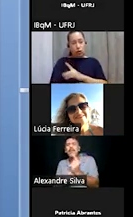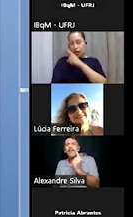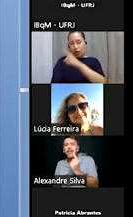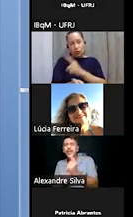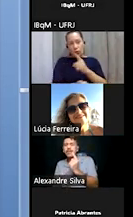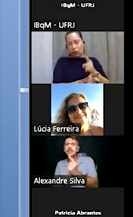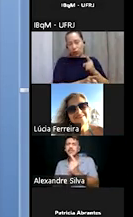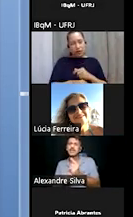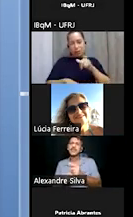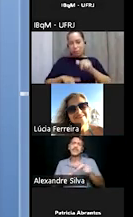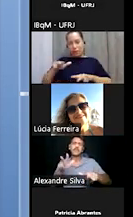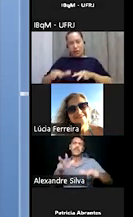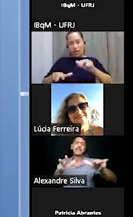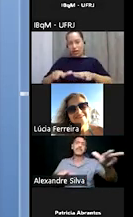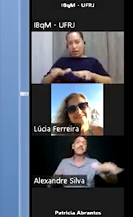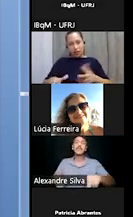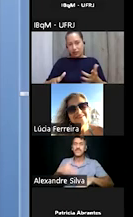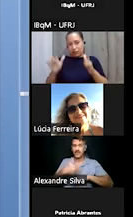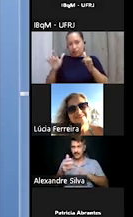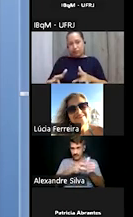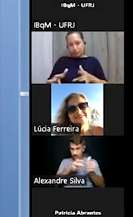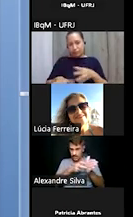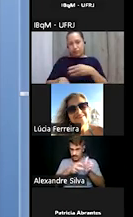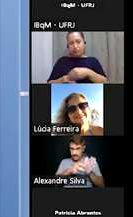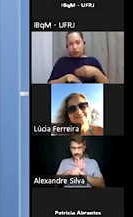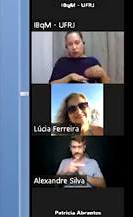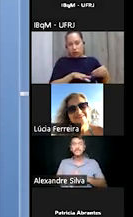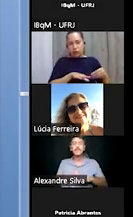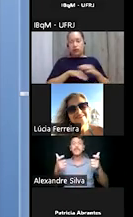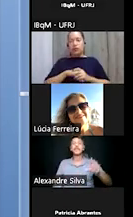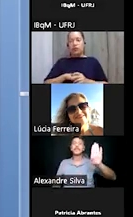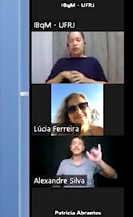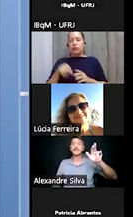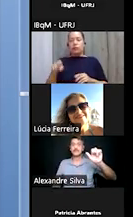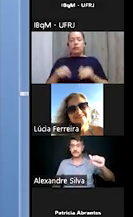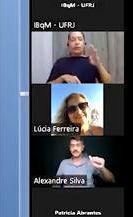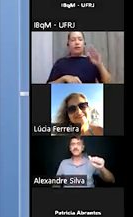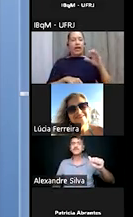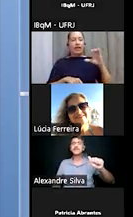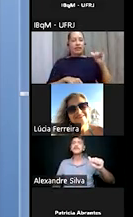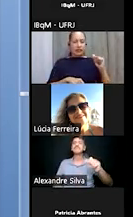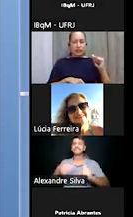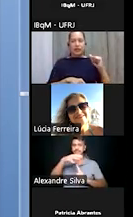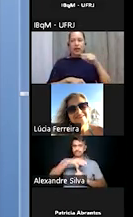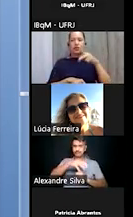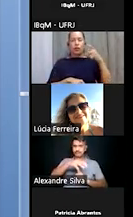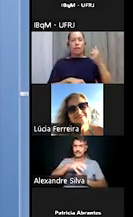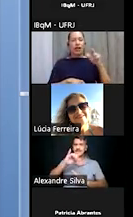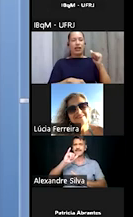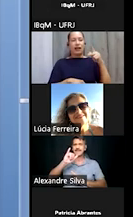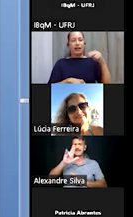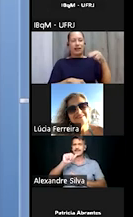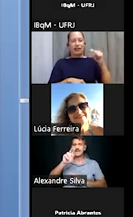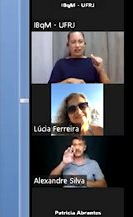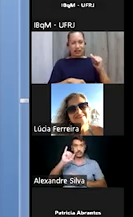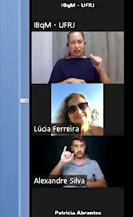as pegadas fósseis nesse contexto. Na bacia do Paraná, em rochas do Permiano, na chamada Formação Irati,